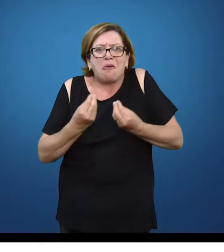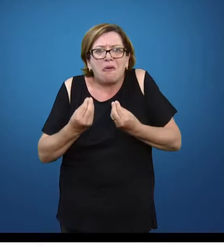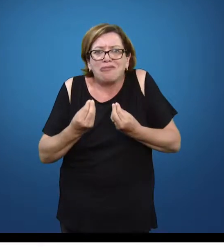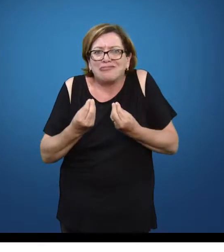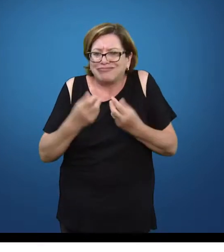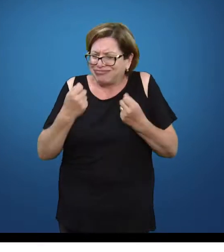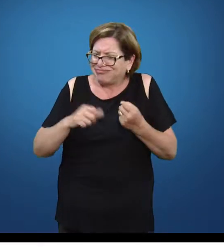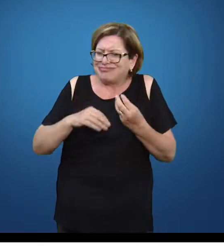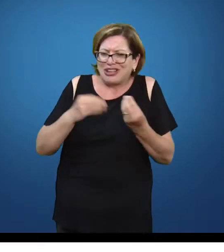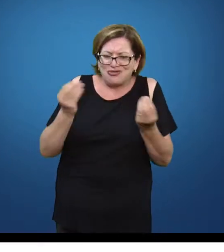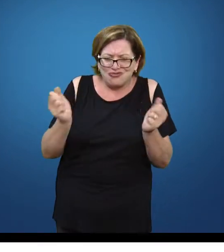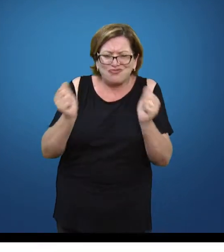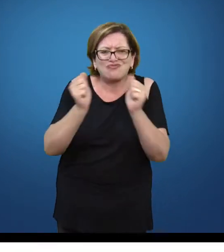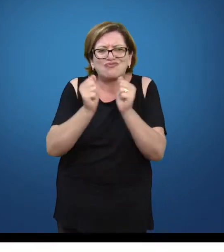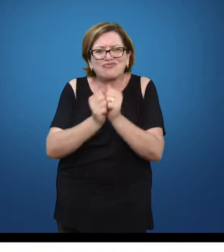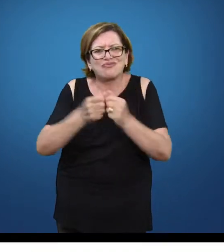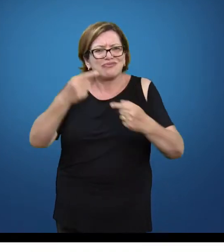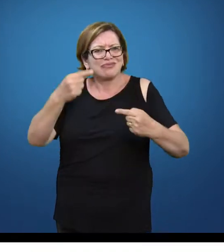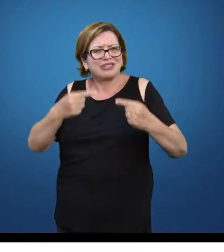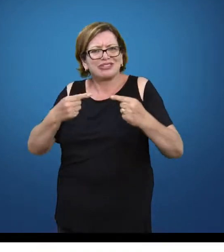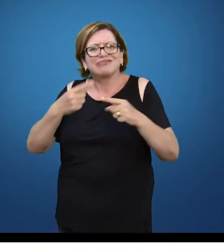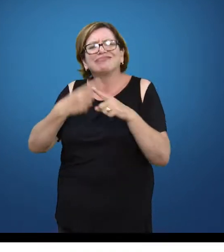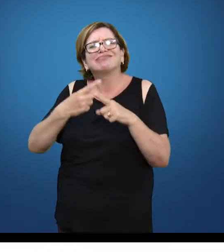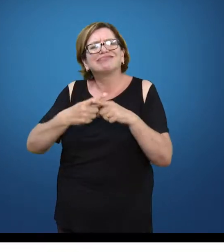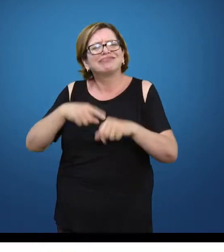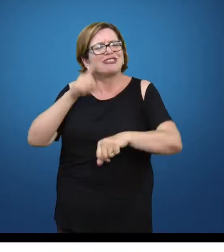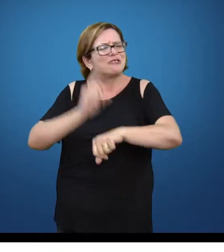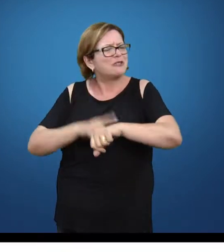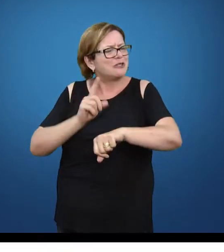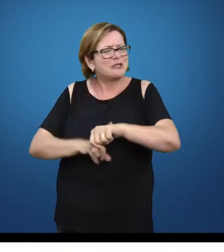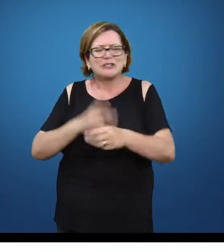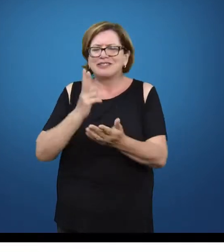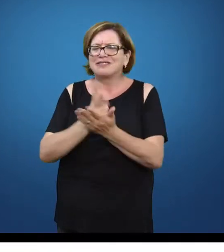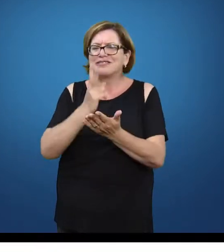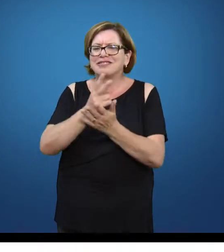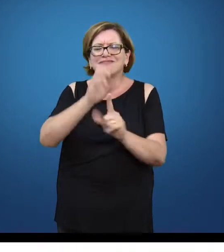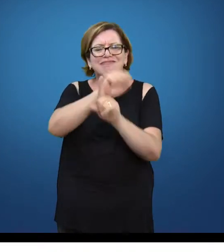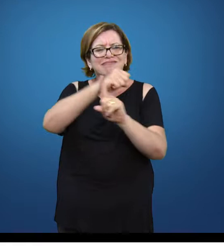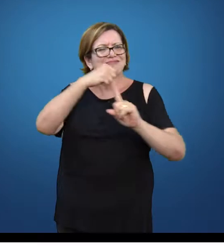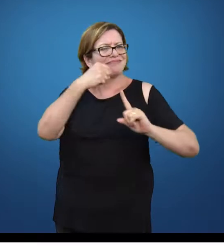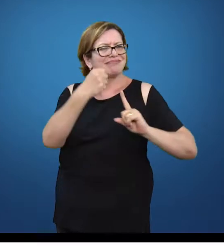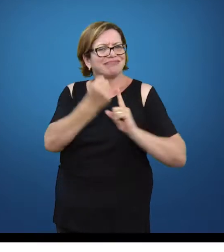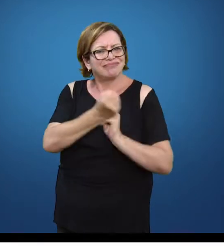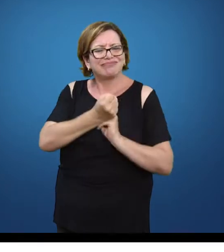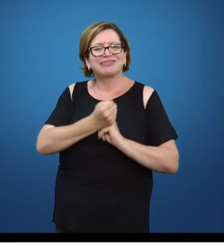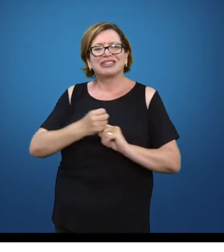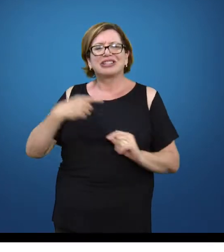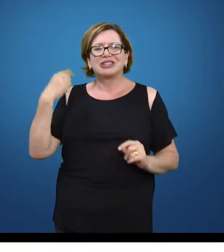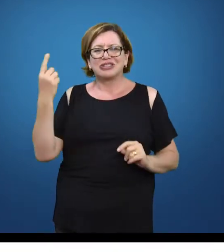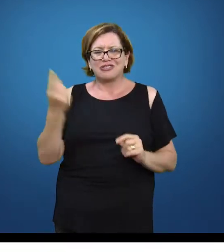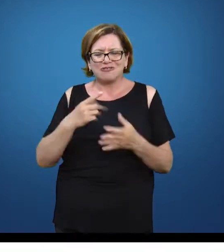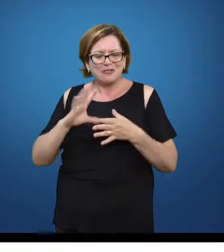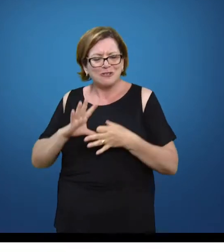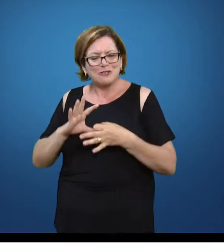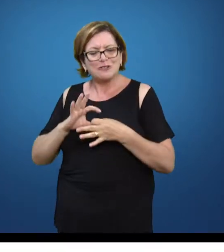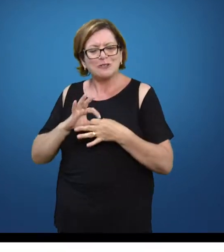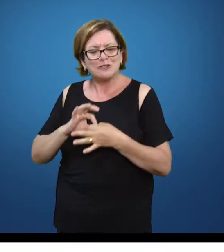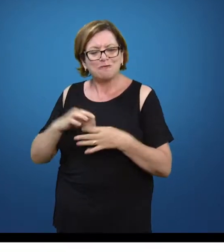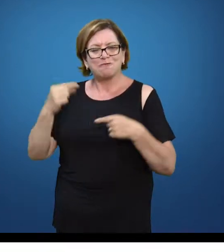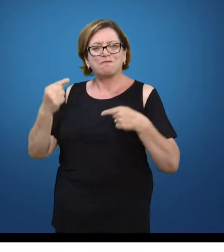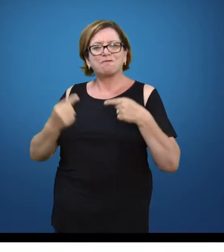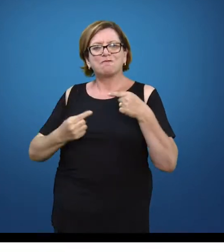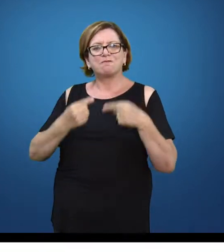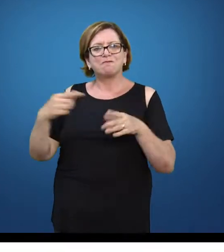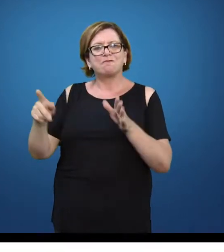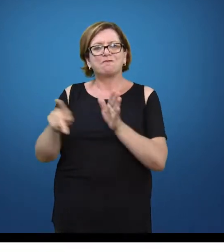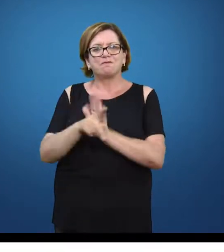se envolver política, porque em todo momento da nossa sociedade, a gente está atrelado às